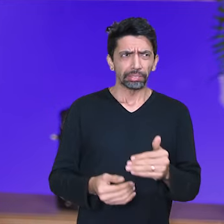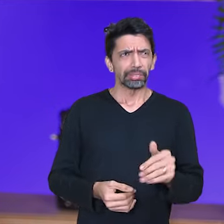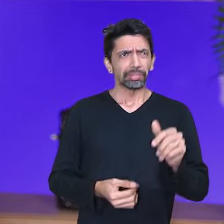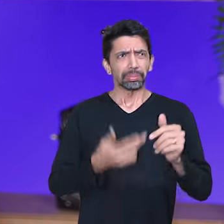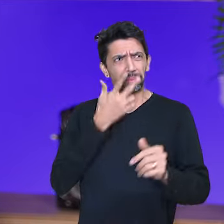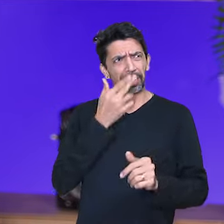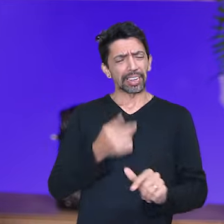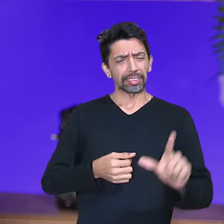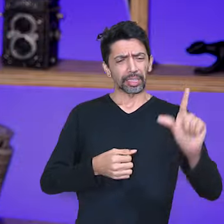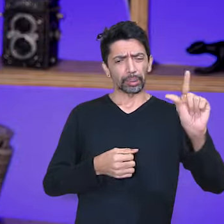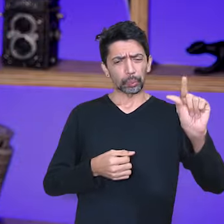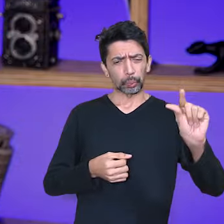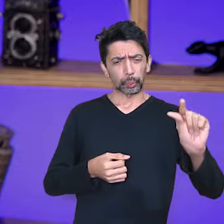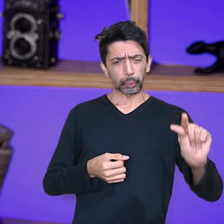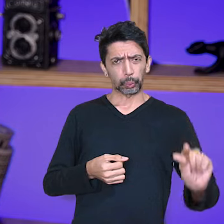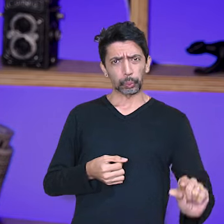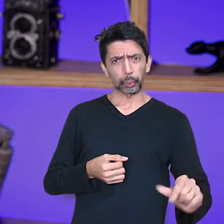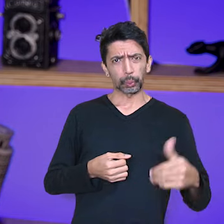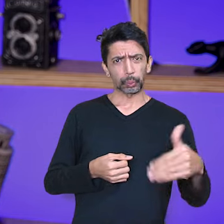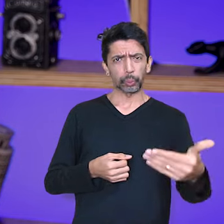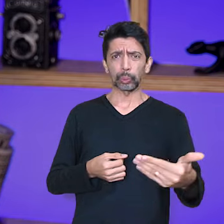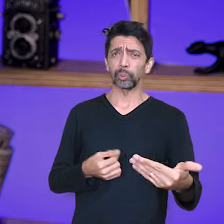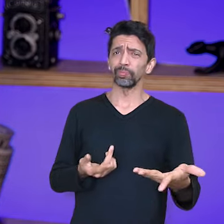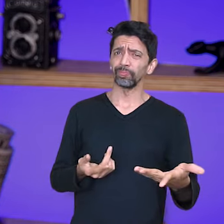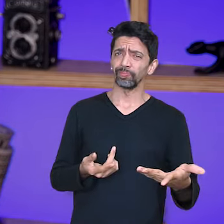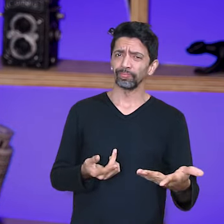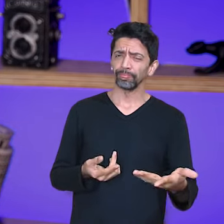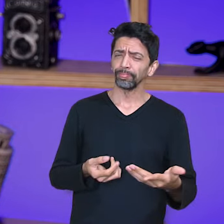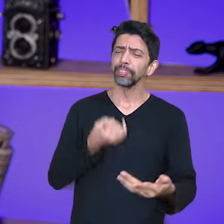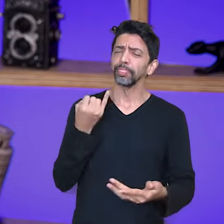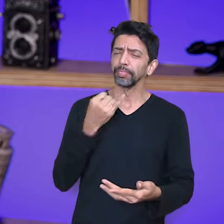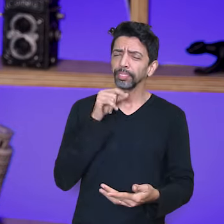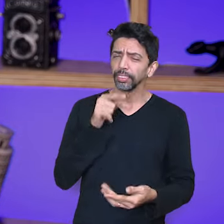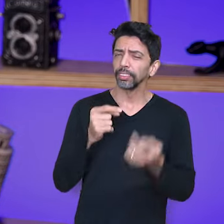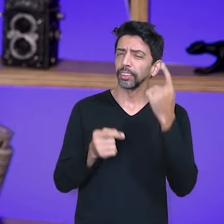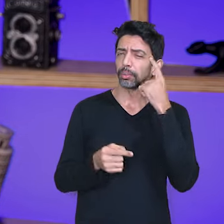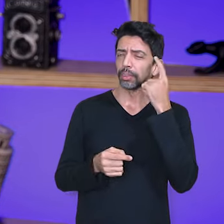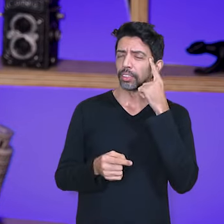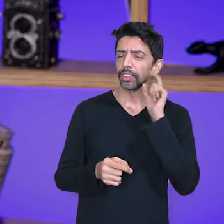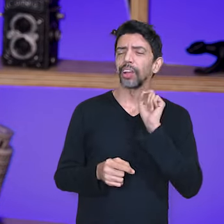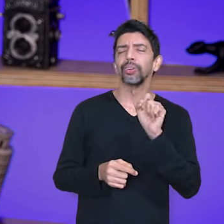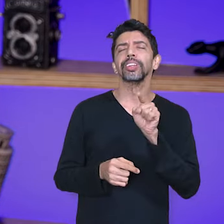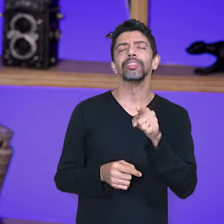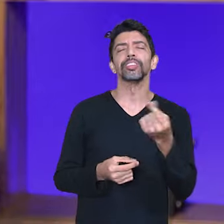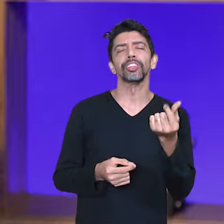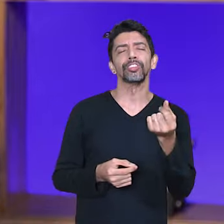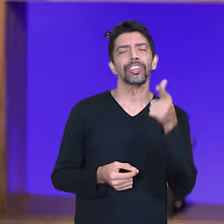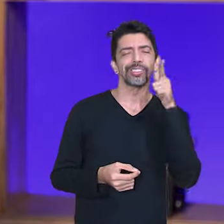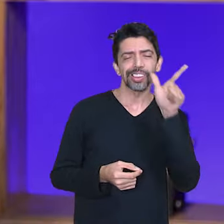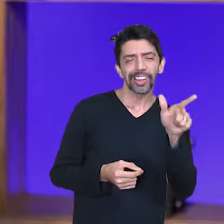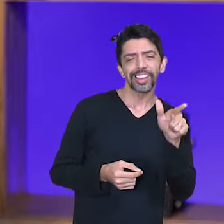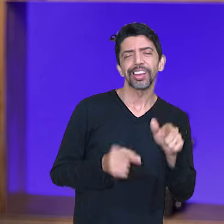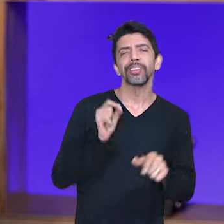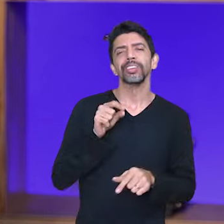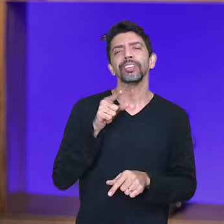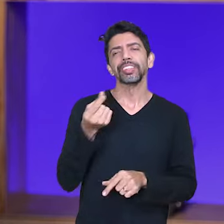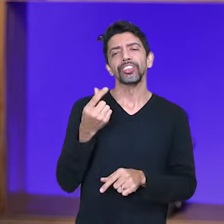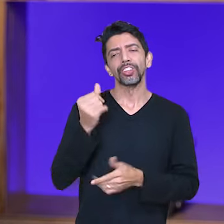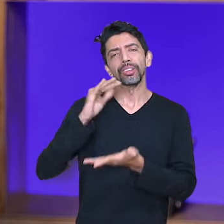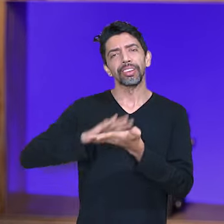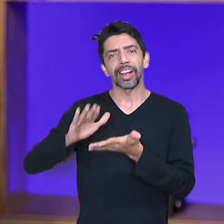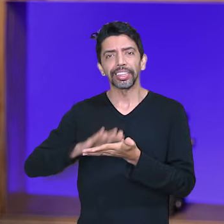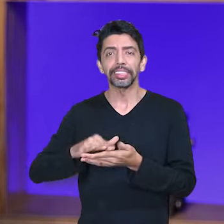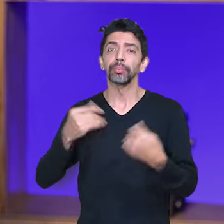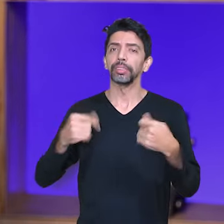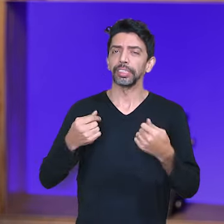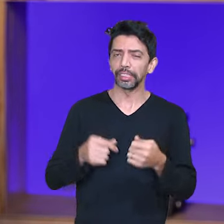fazer uma dolarização da sua vida financeira, do que você ganha e do que você gasta. E para isso é preciso